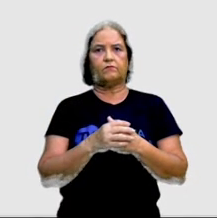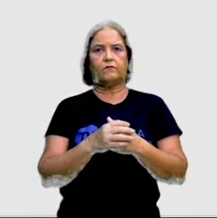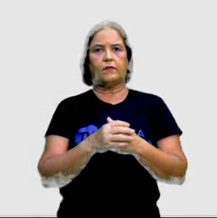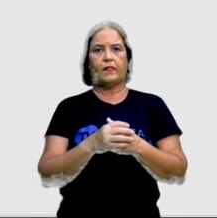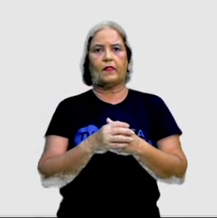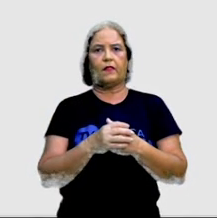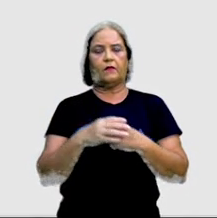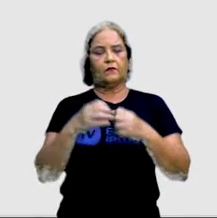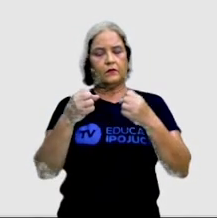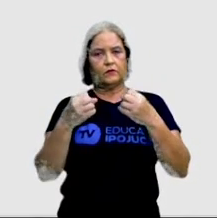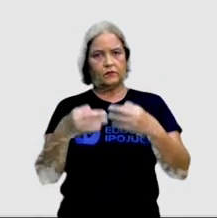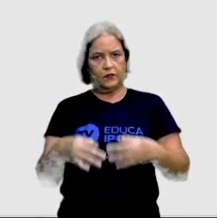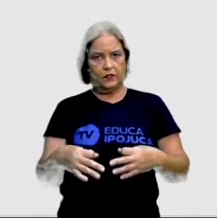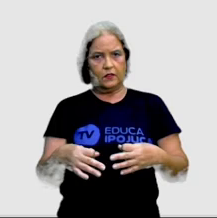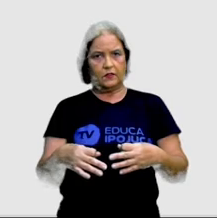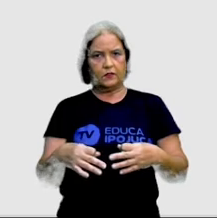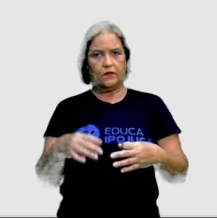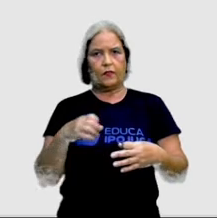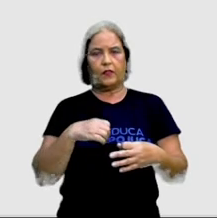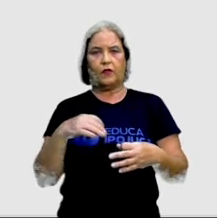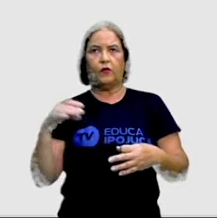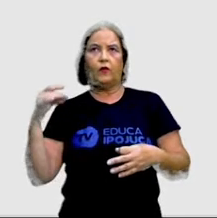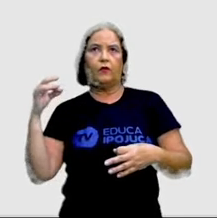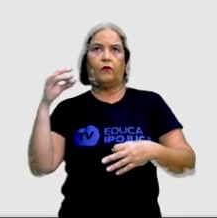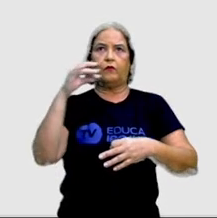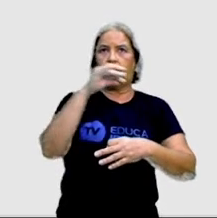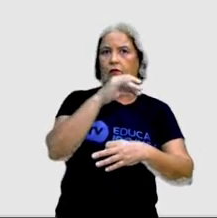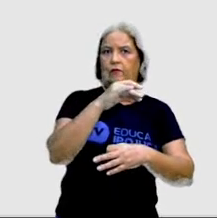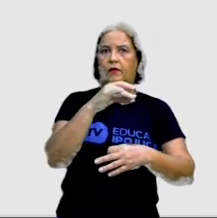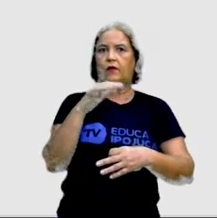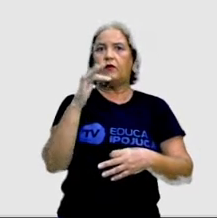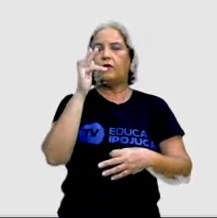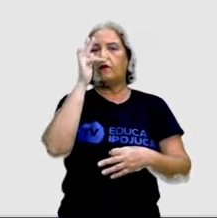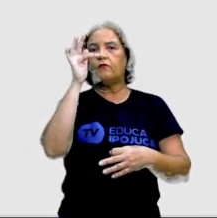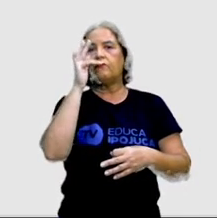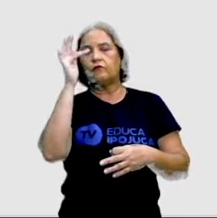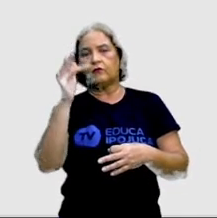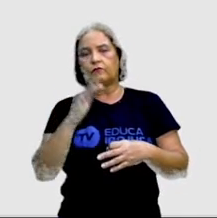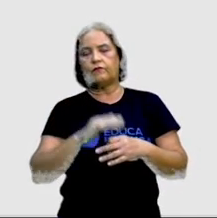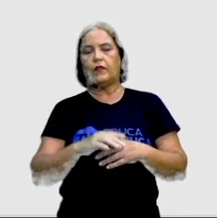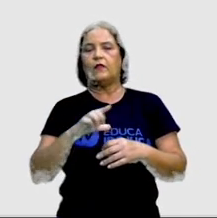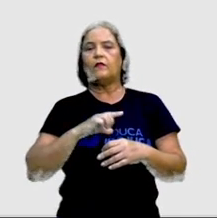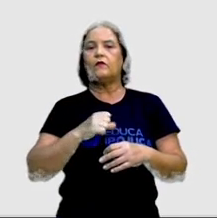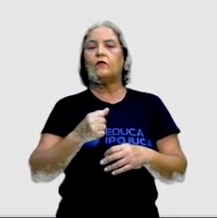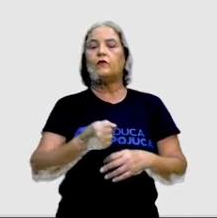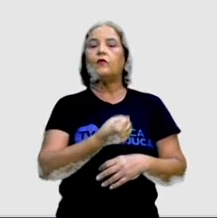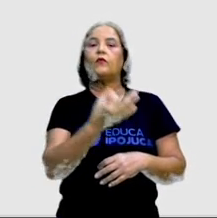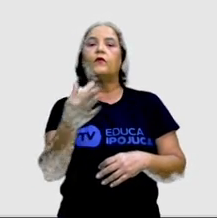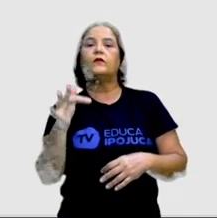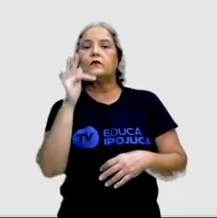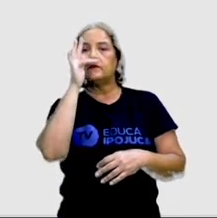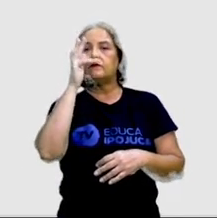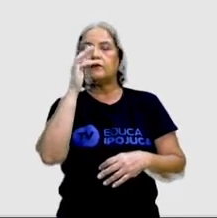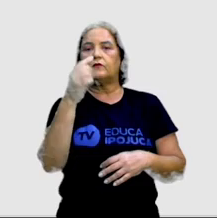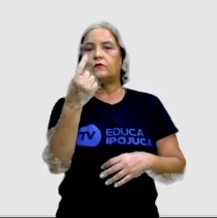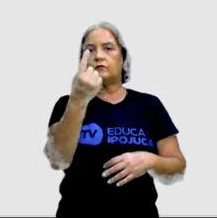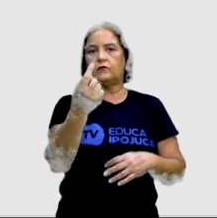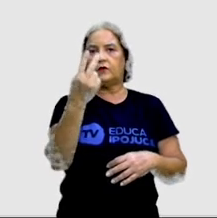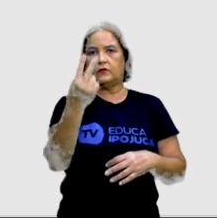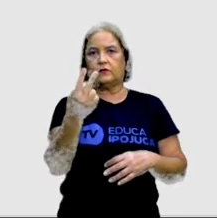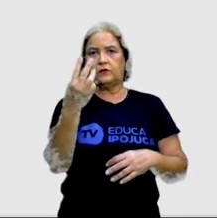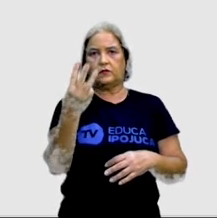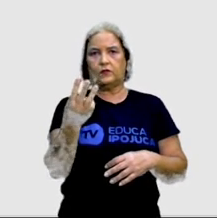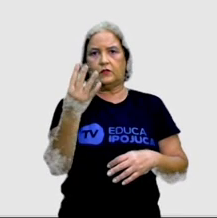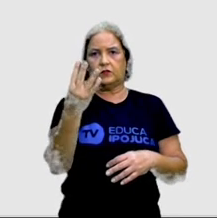e nessa explicação Aqui nós temos as abelhas e as flores nós temos quantas flores aqui uma duas três